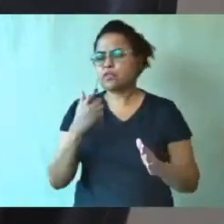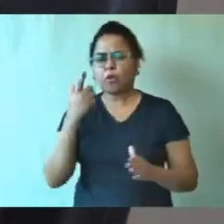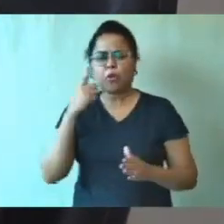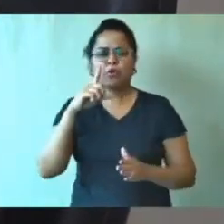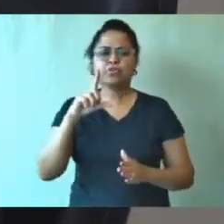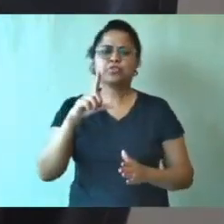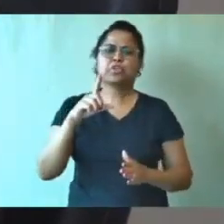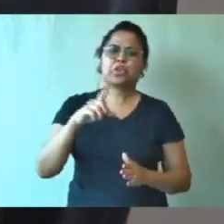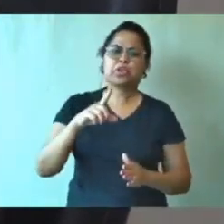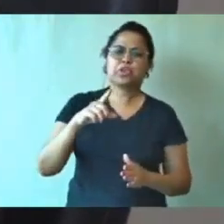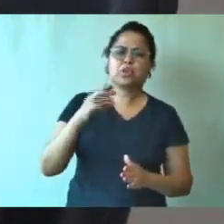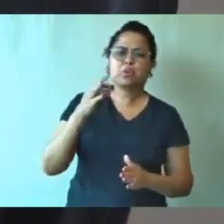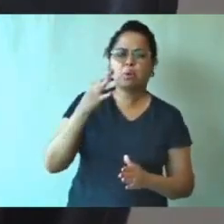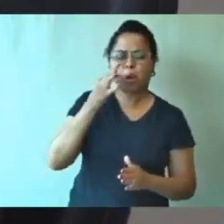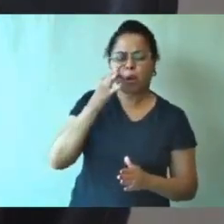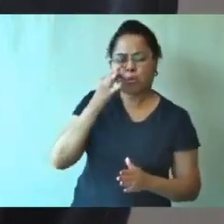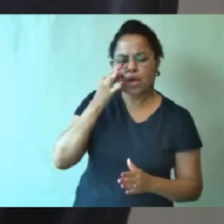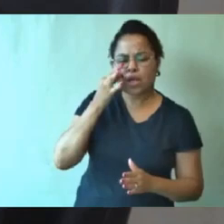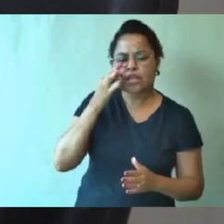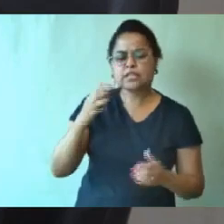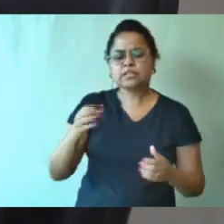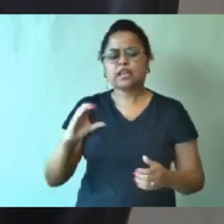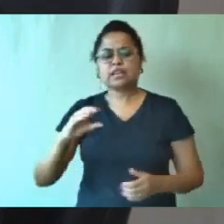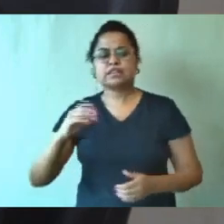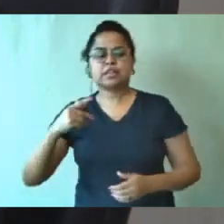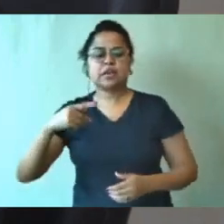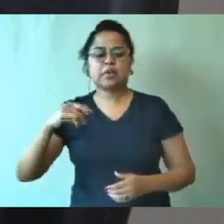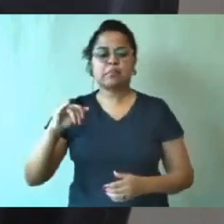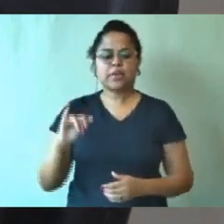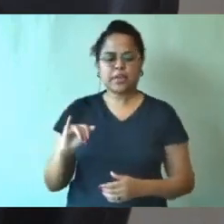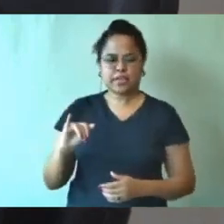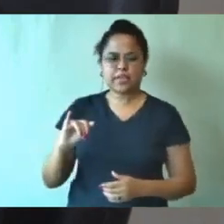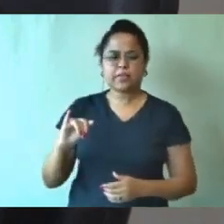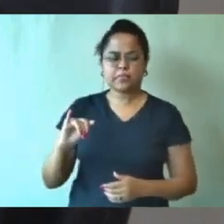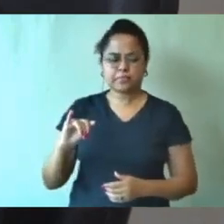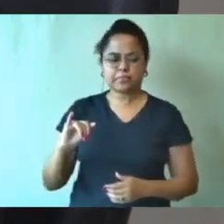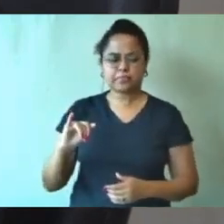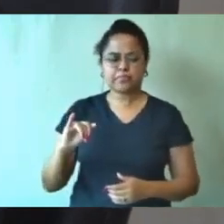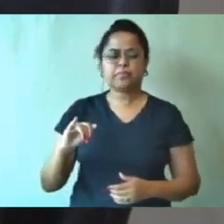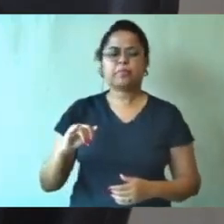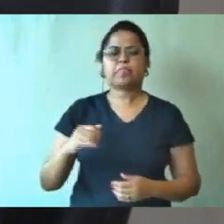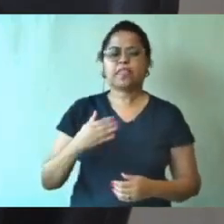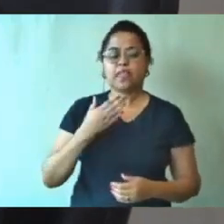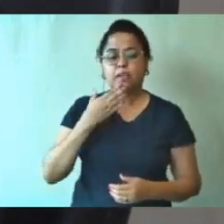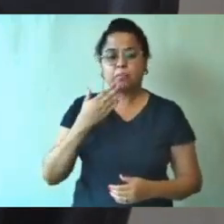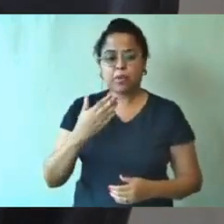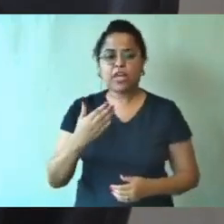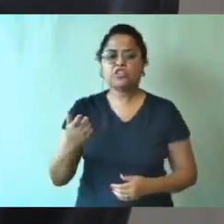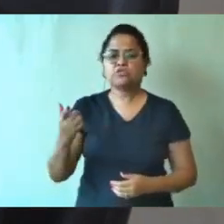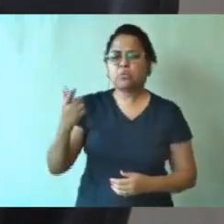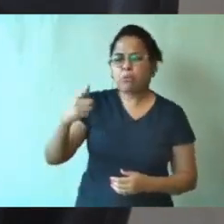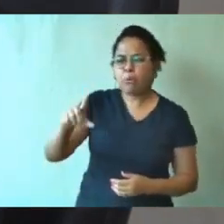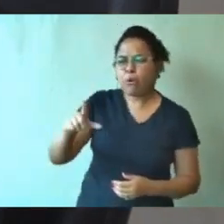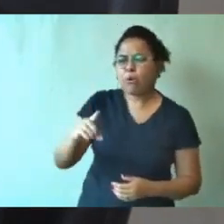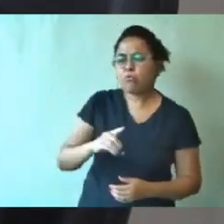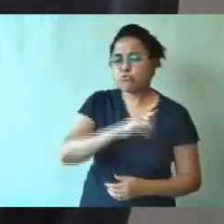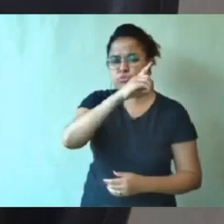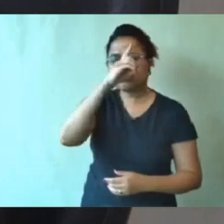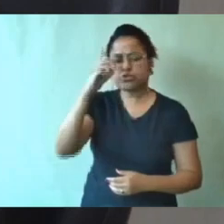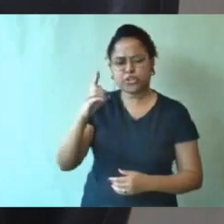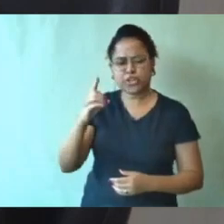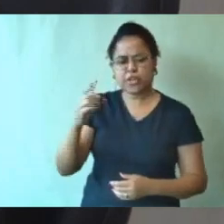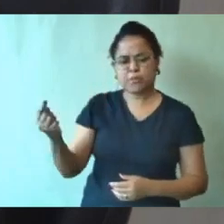CPI dos ônibus sem qualidade. Requer designação de nova data para a oitiva de autoria do senhor Rubens Lessa